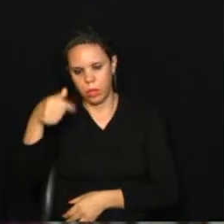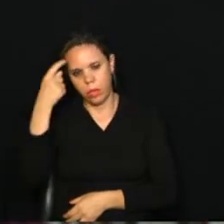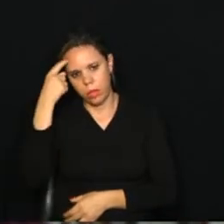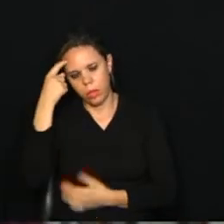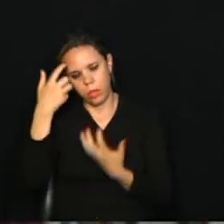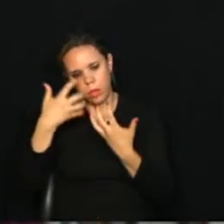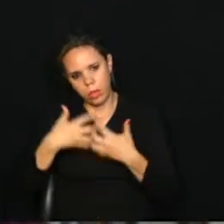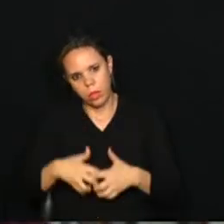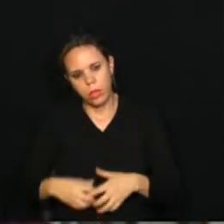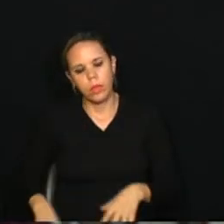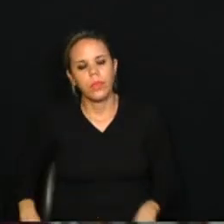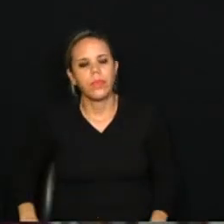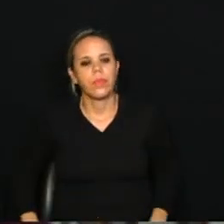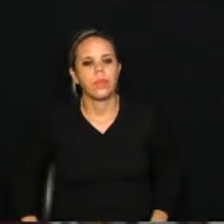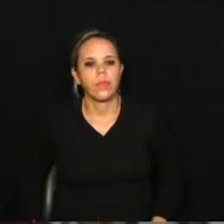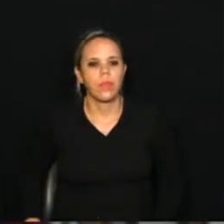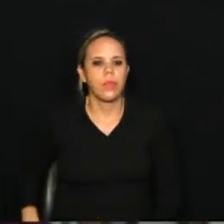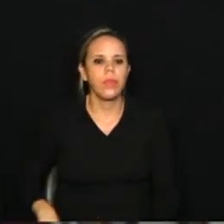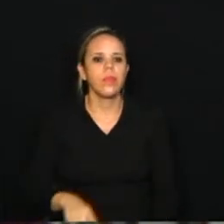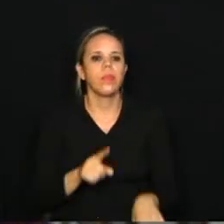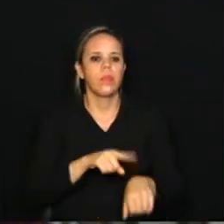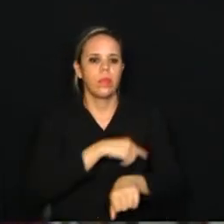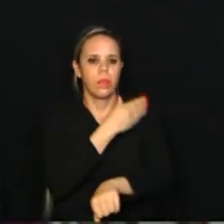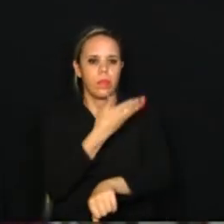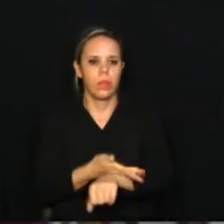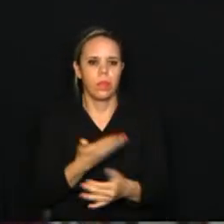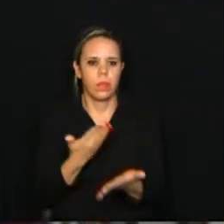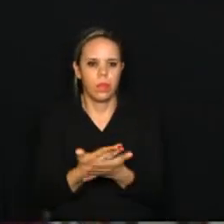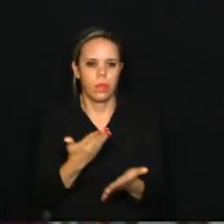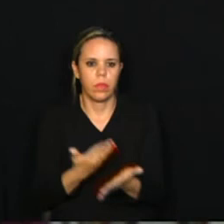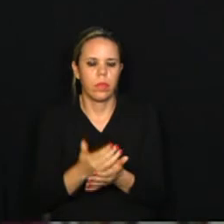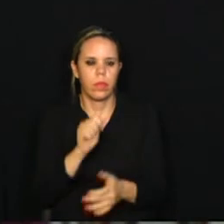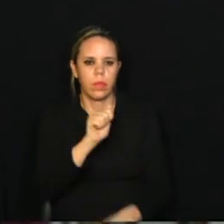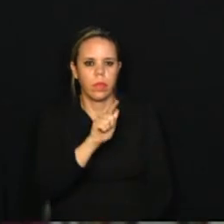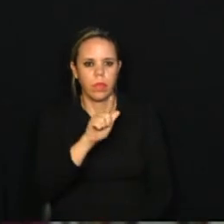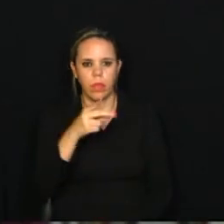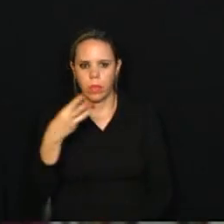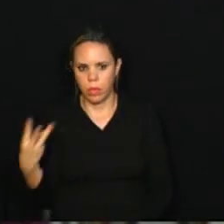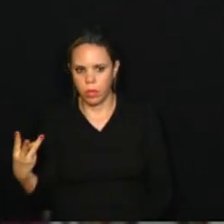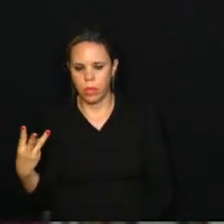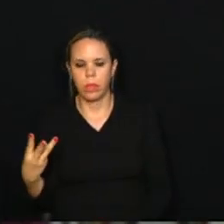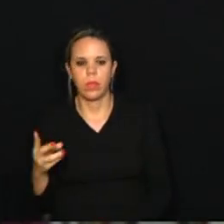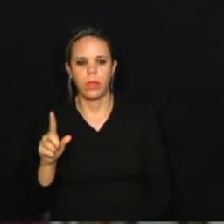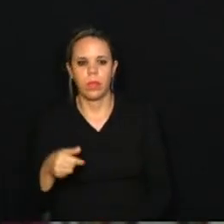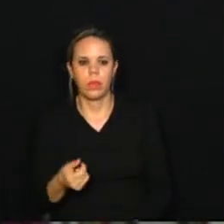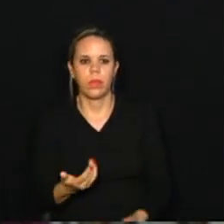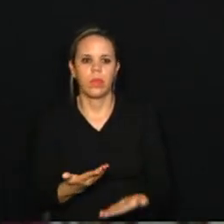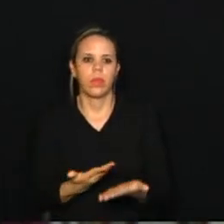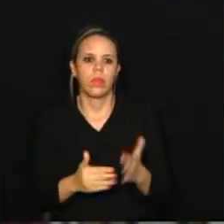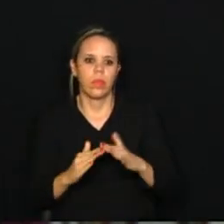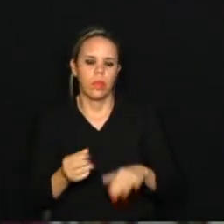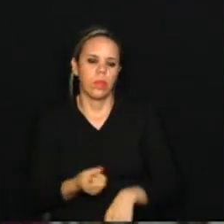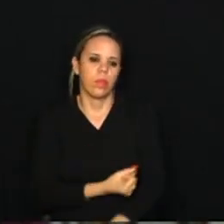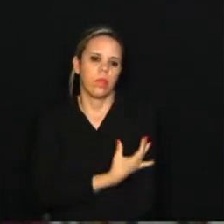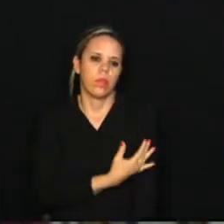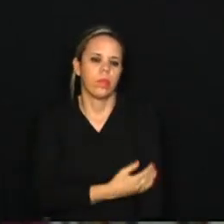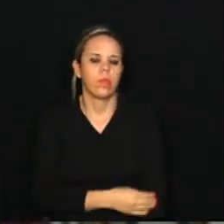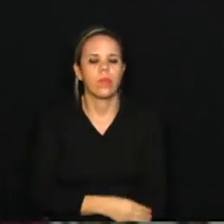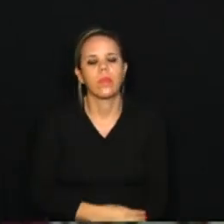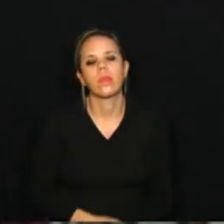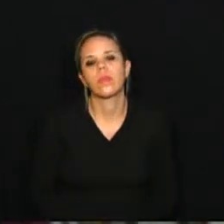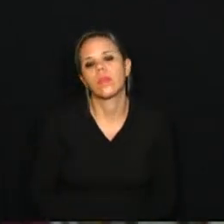pensar no tempo integral do AG3, que é a pré-escola.